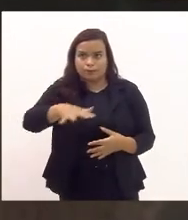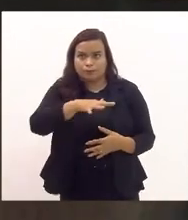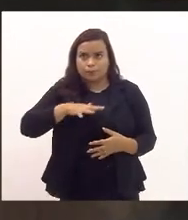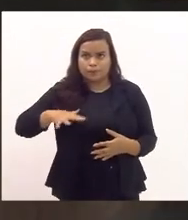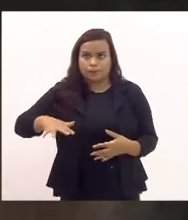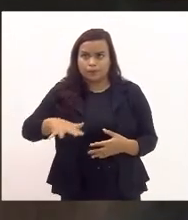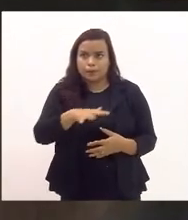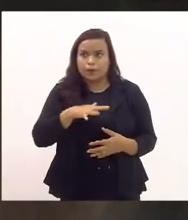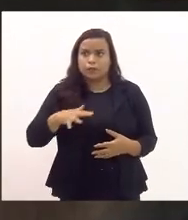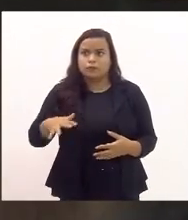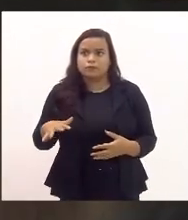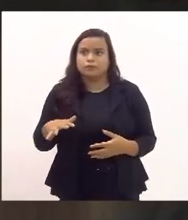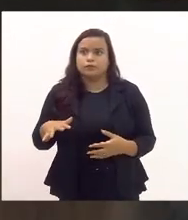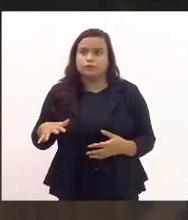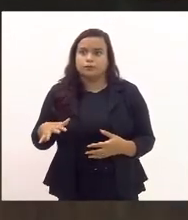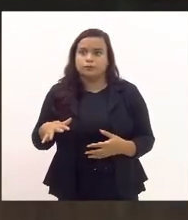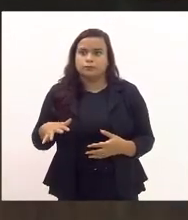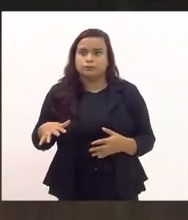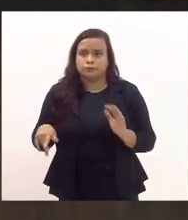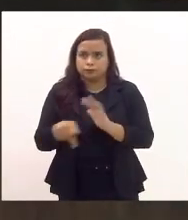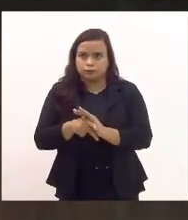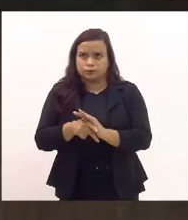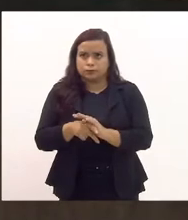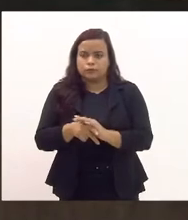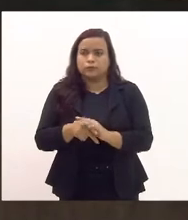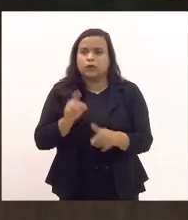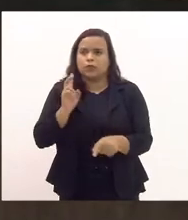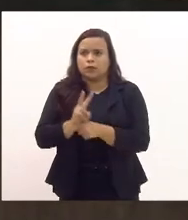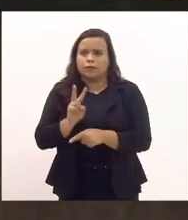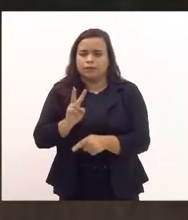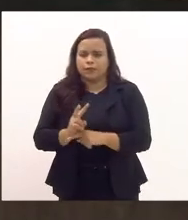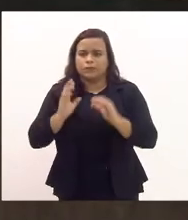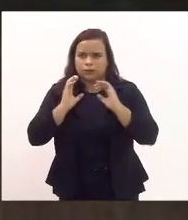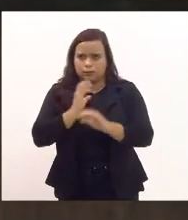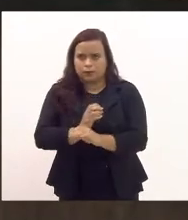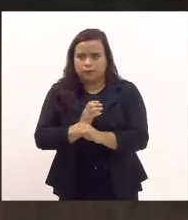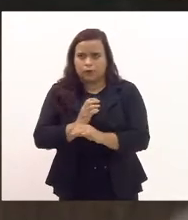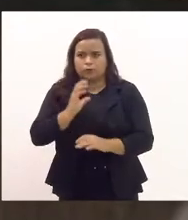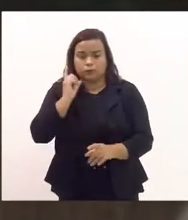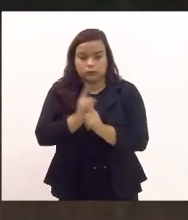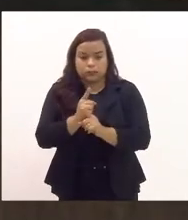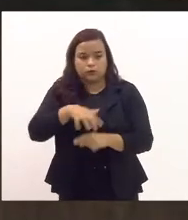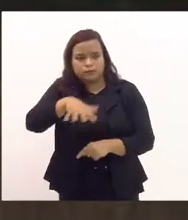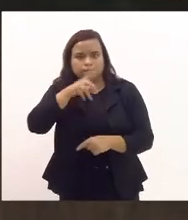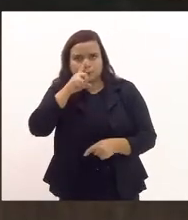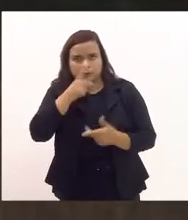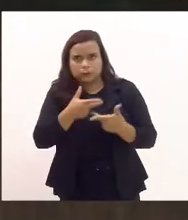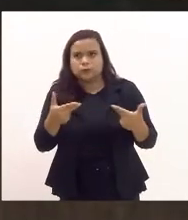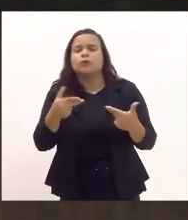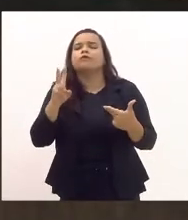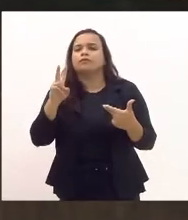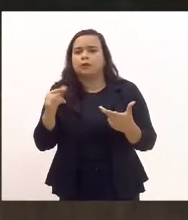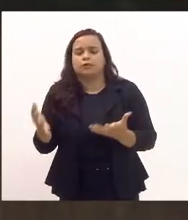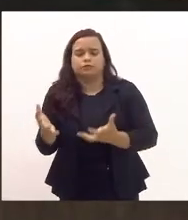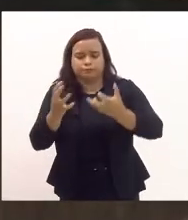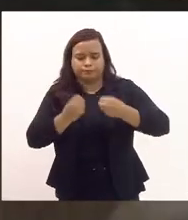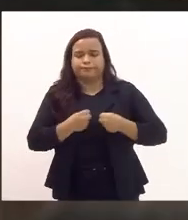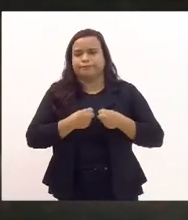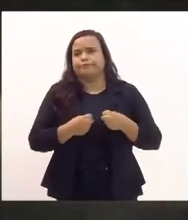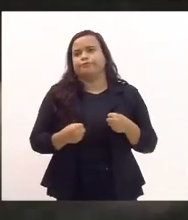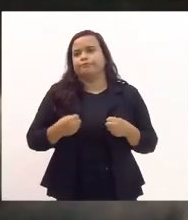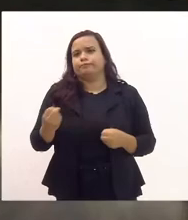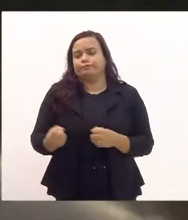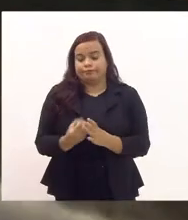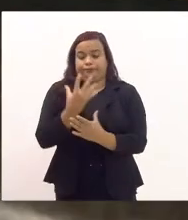é desenhado pela defesa civil identificado como defesa da Defesa Civil vai receber esse alarme